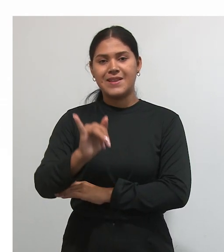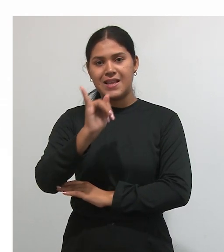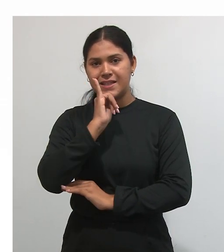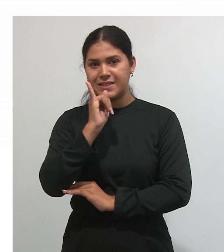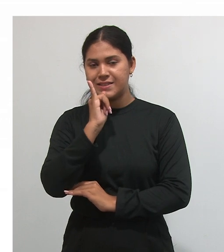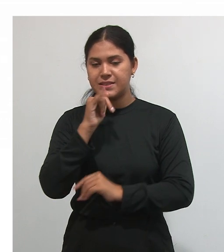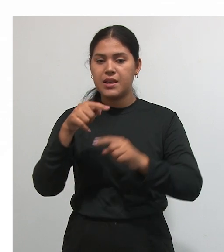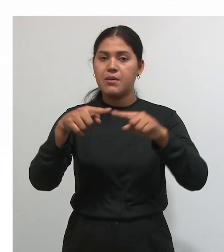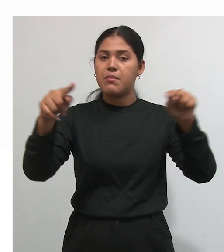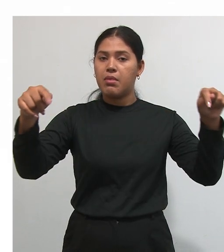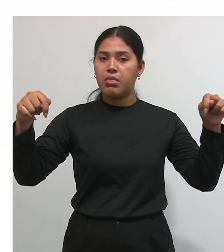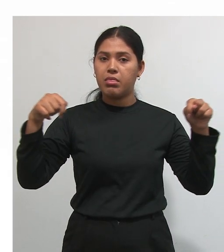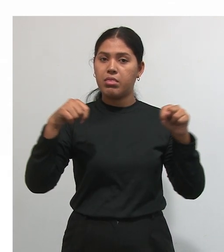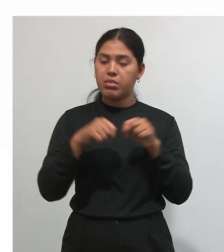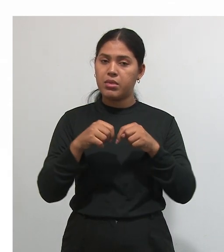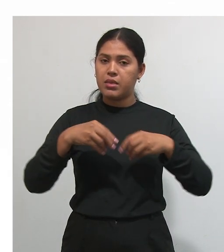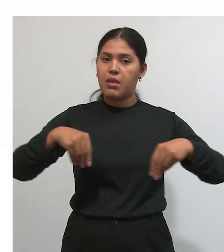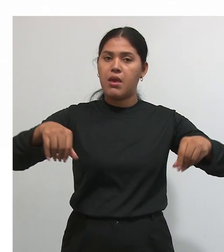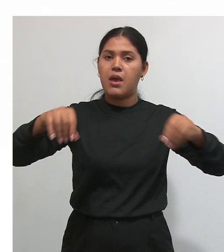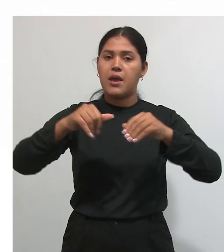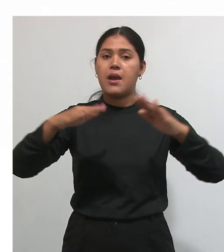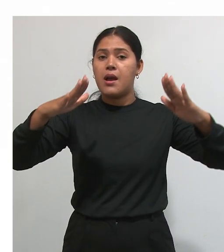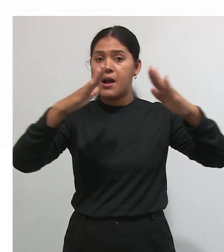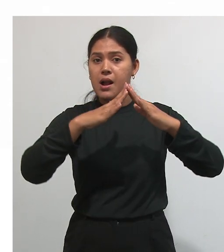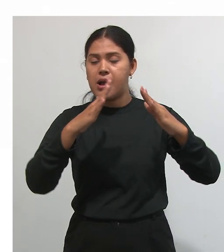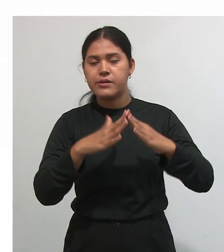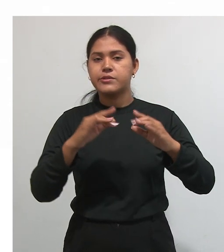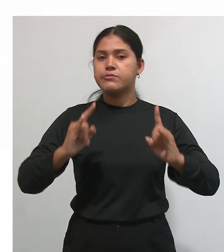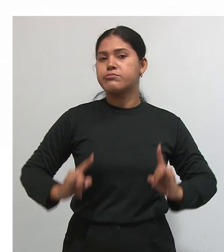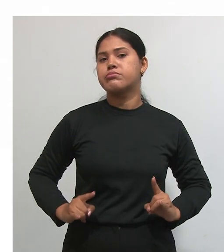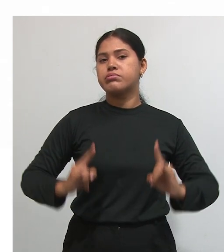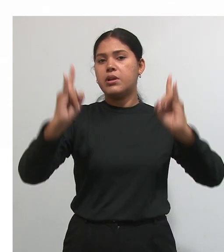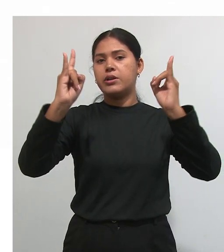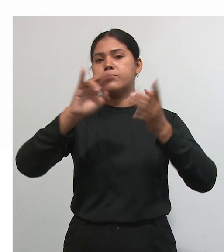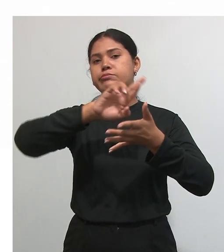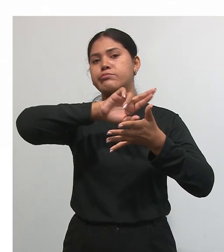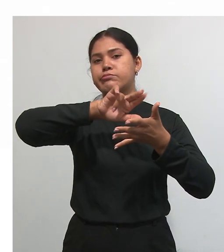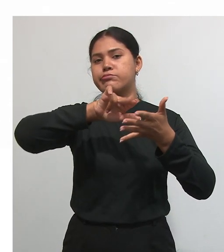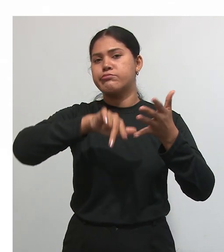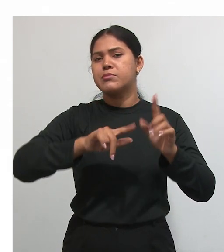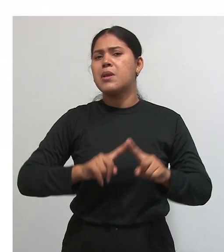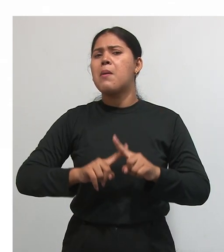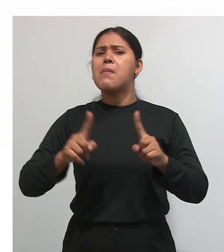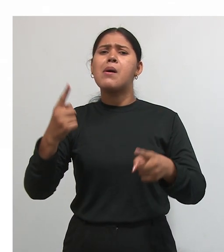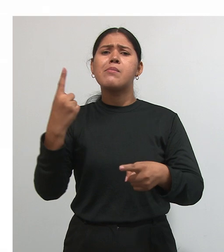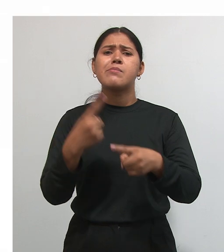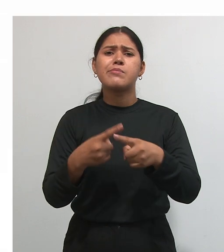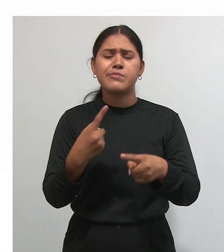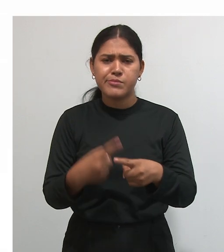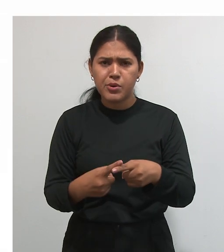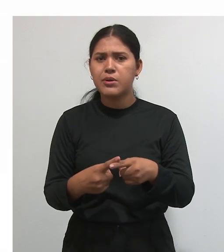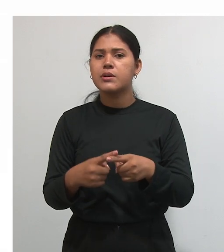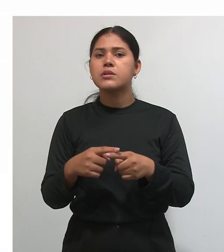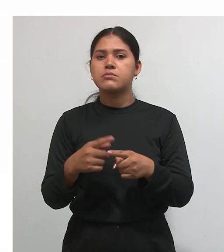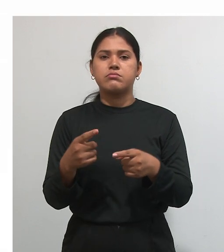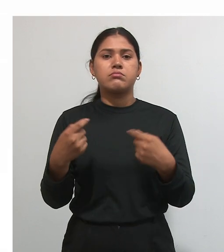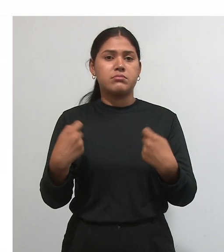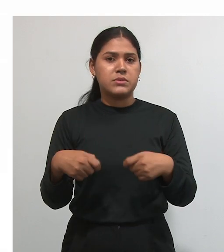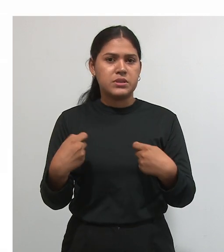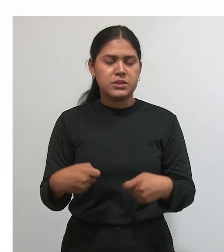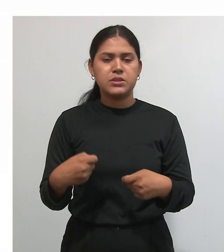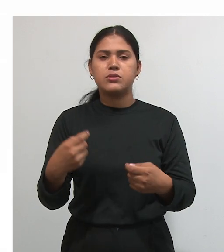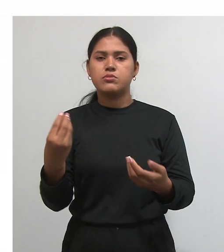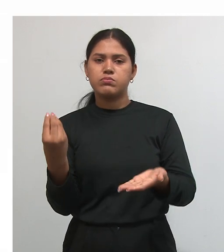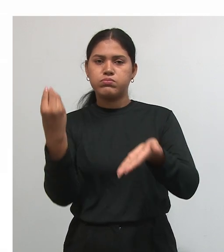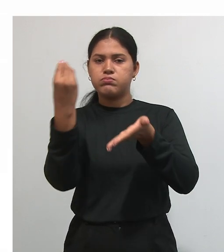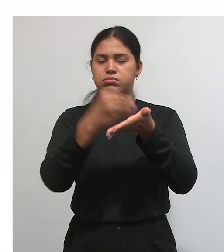um exemplo aqui de terrenos, edifícios, casas. Esses seriam os bens imóveis. E o porquê que ele deve